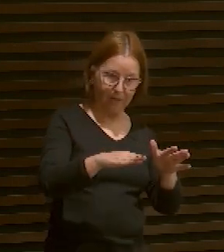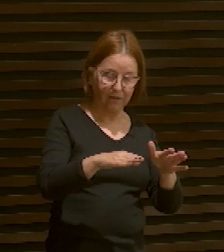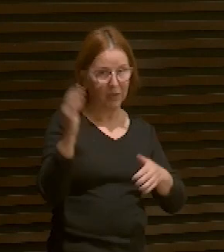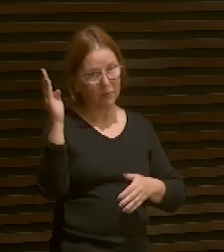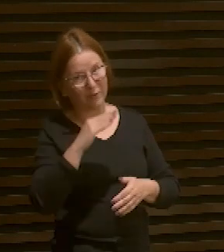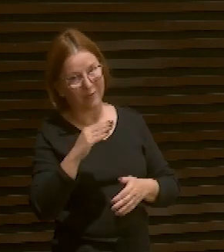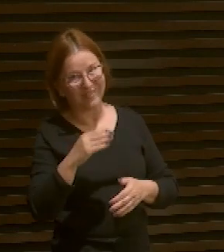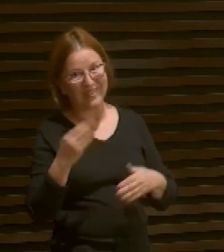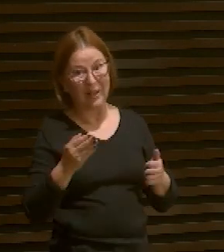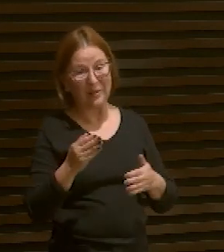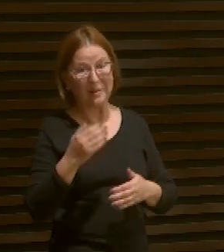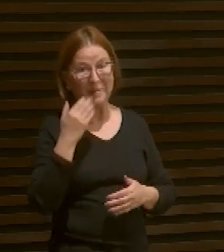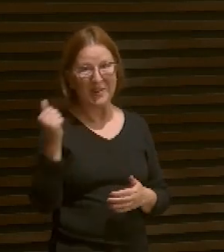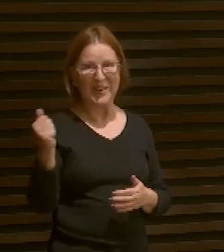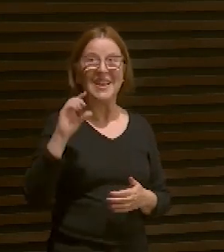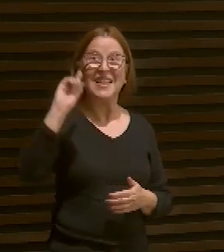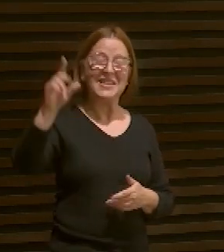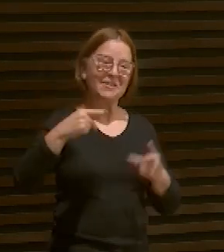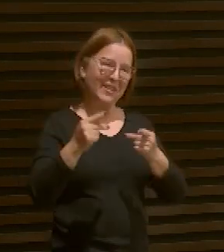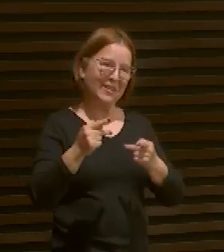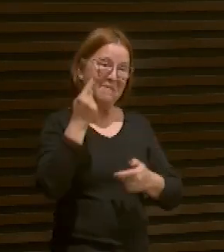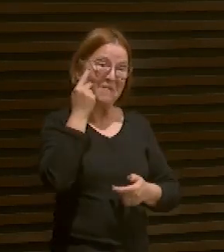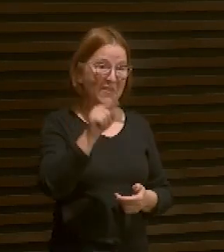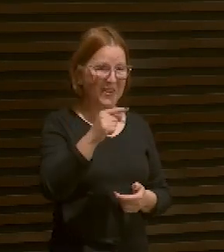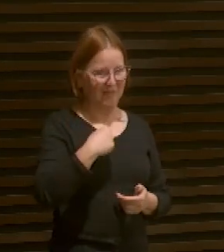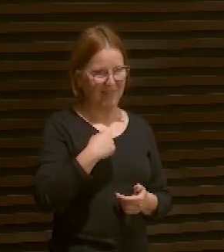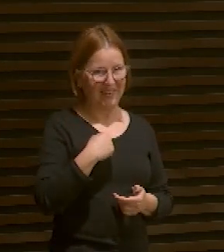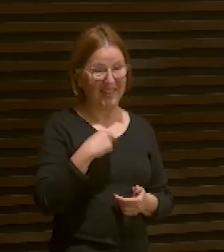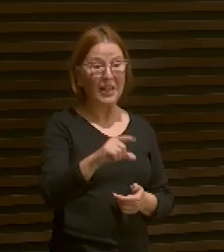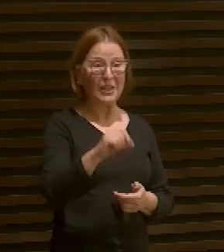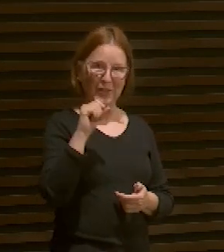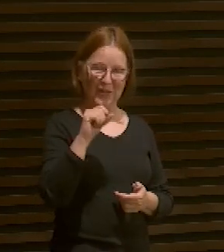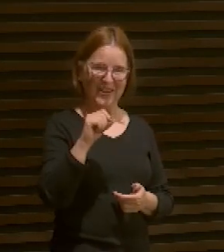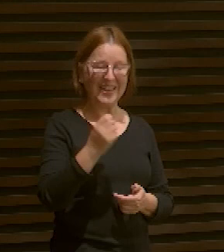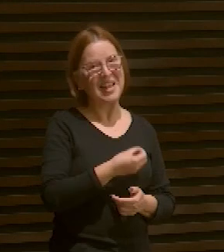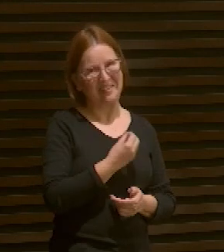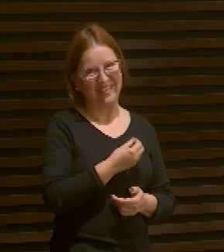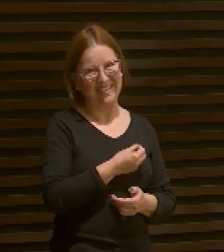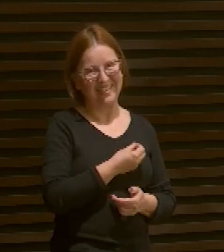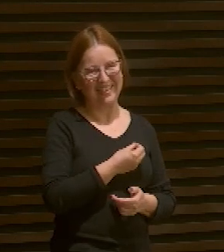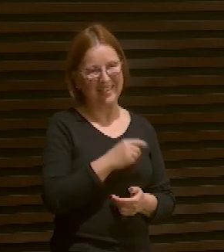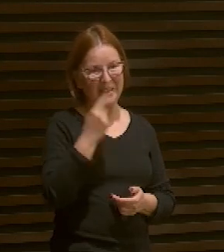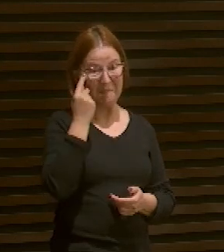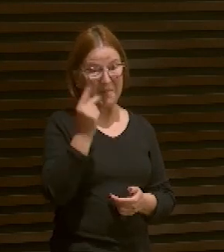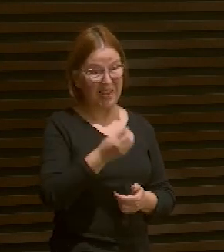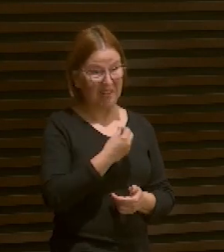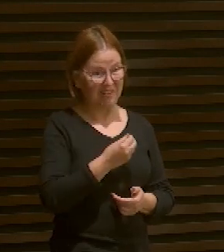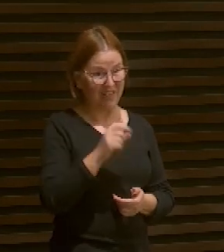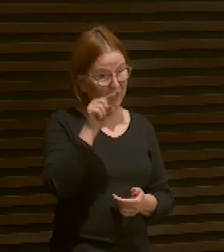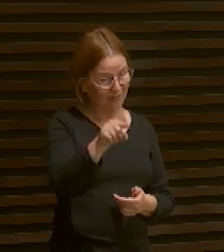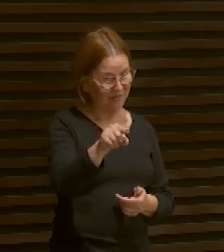mais precioso. E Deus está dizendo para você e para mim, escolhe, pois, a vida, para que vivas